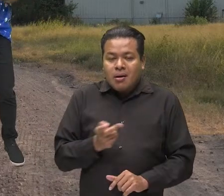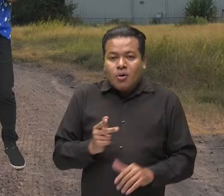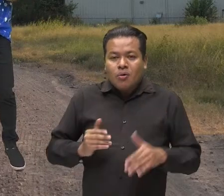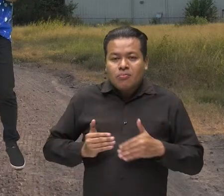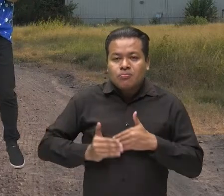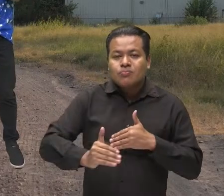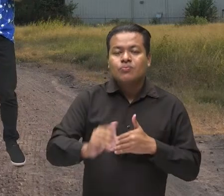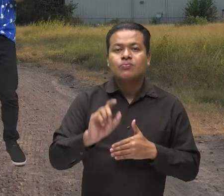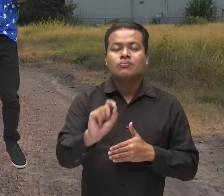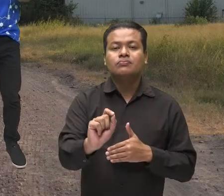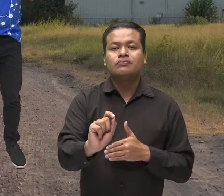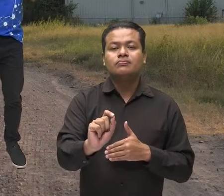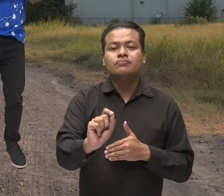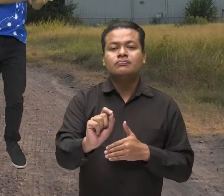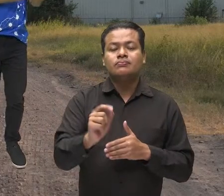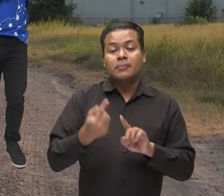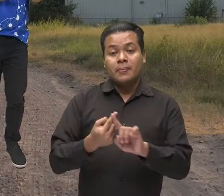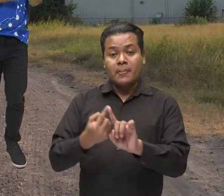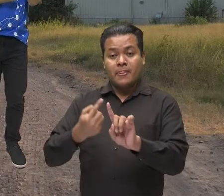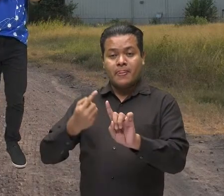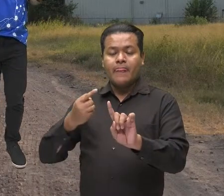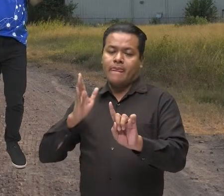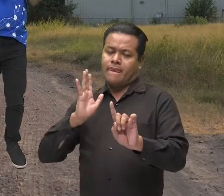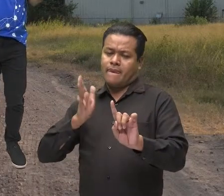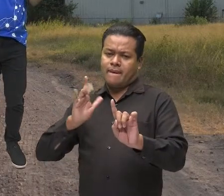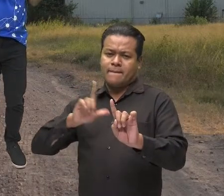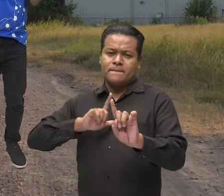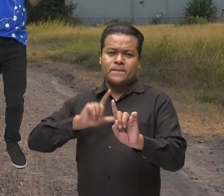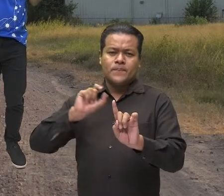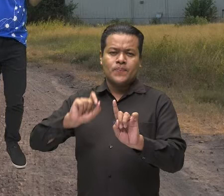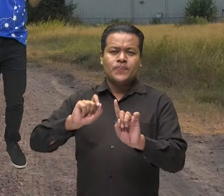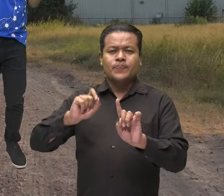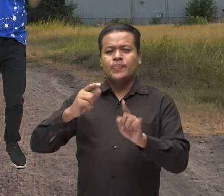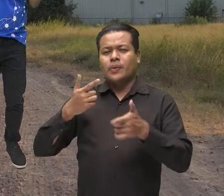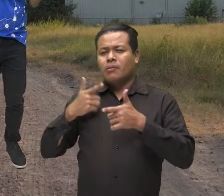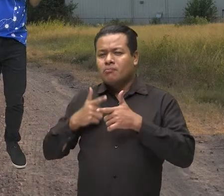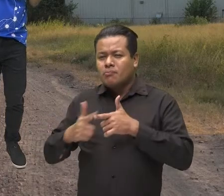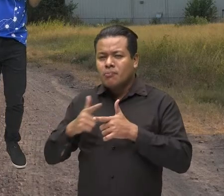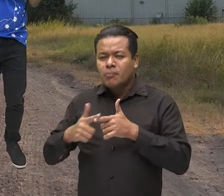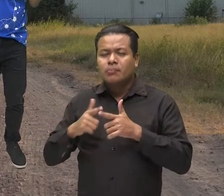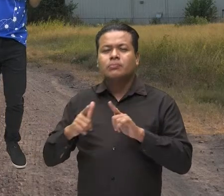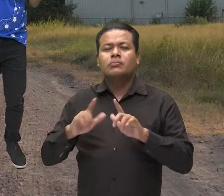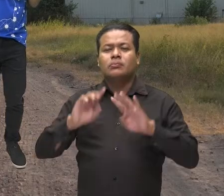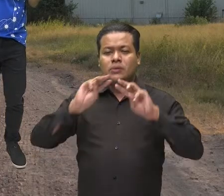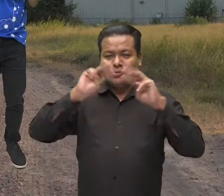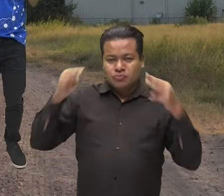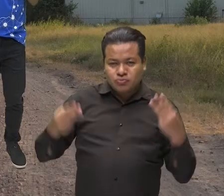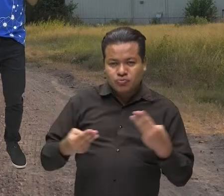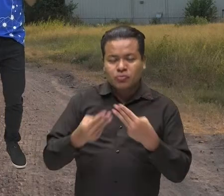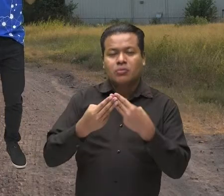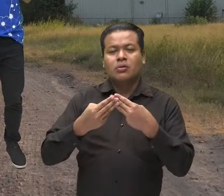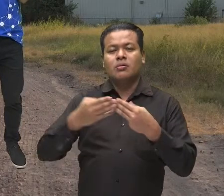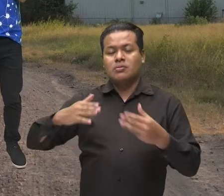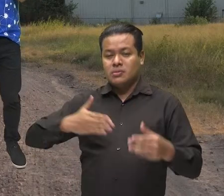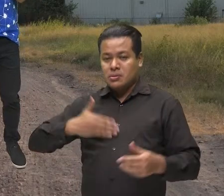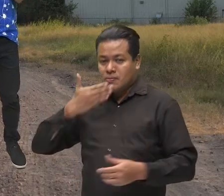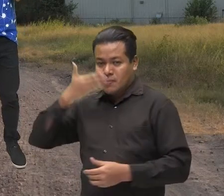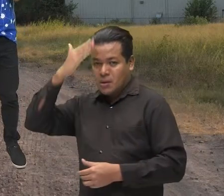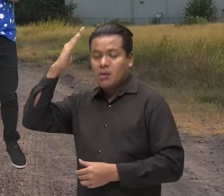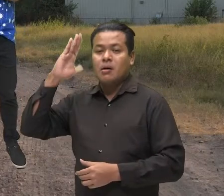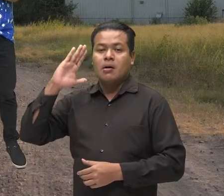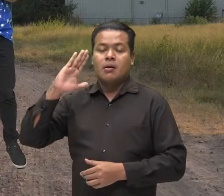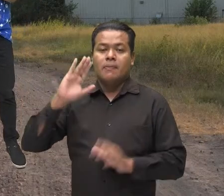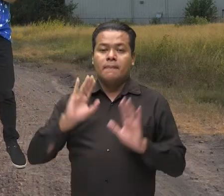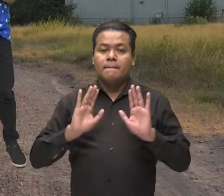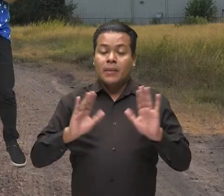na verdade começou não, bem antes já tinha várias situações envolvendo judeus e árabes, né? Mas a gente vai trazer